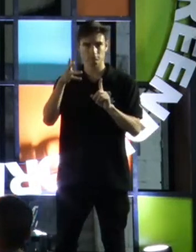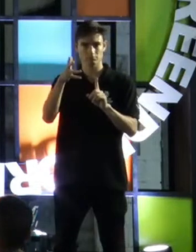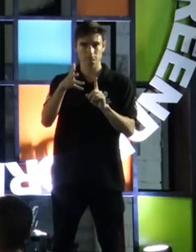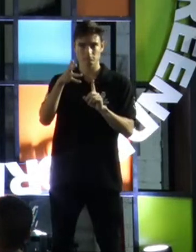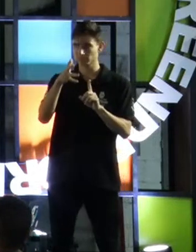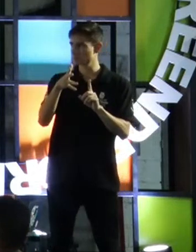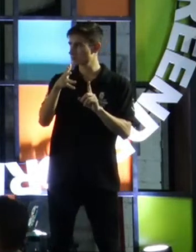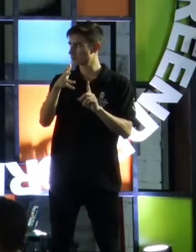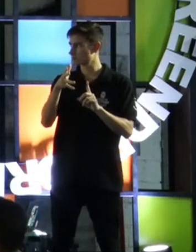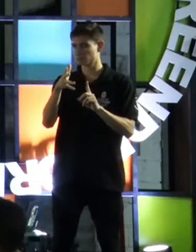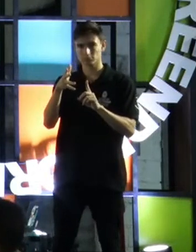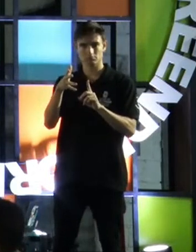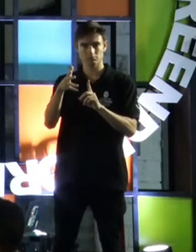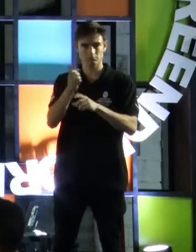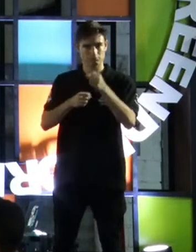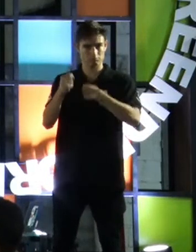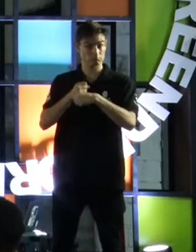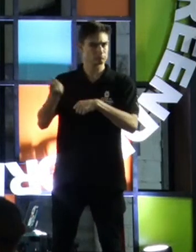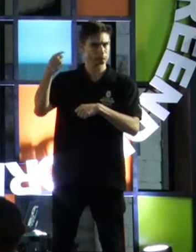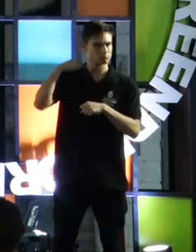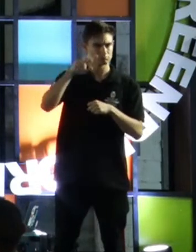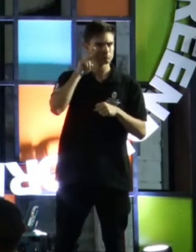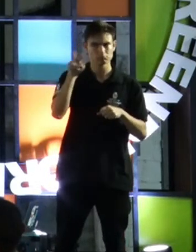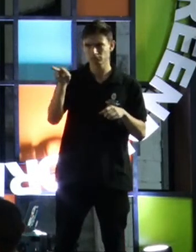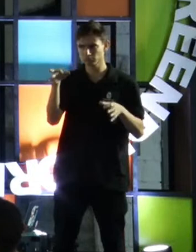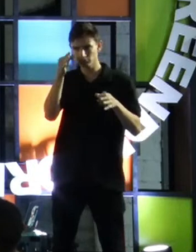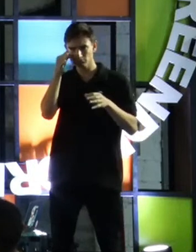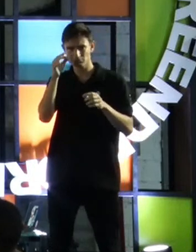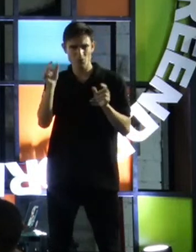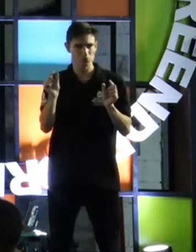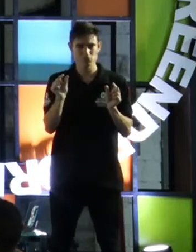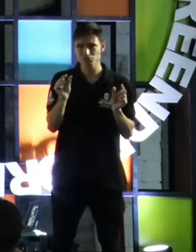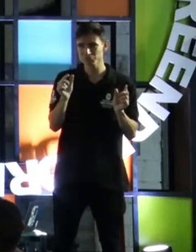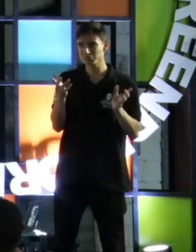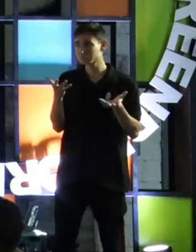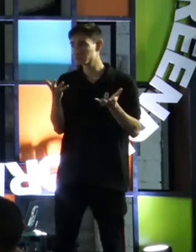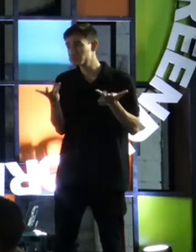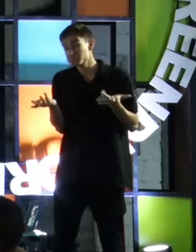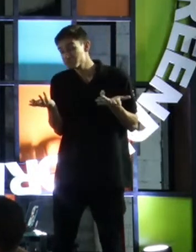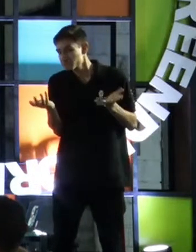Party no ano passado. Alguém viu? Tem tão pouca gente que eu acho que...